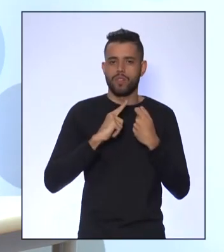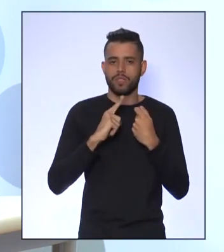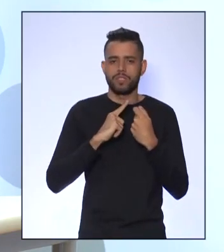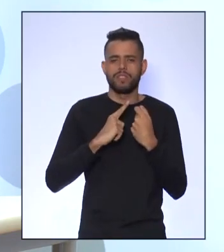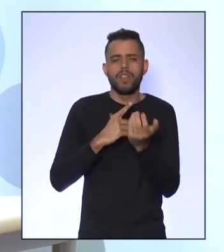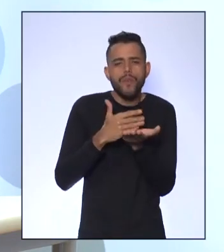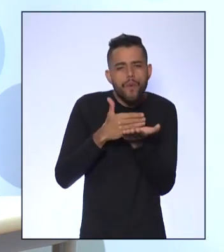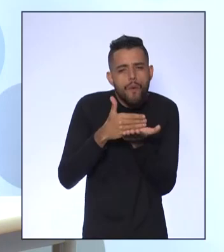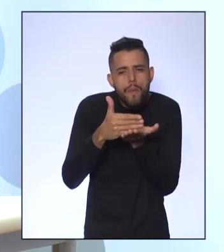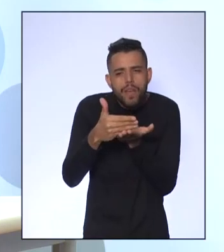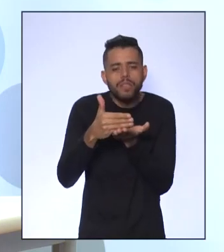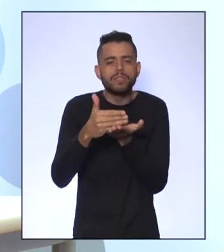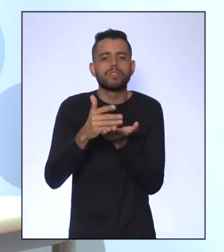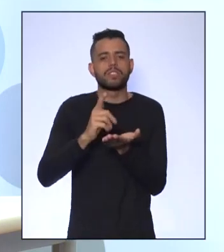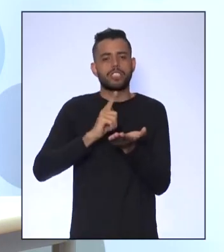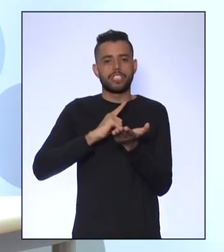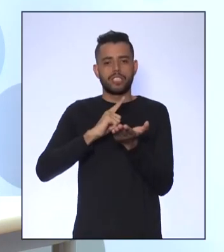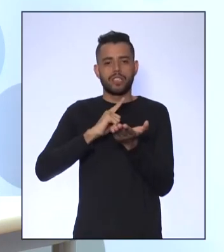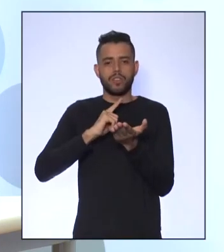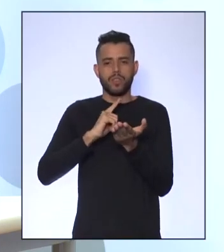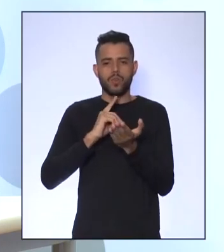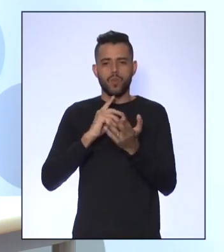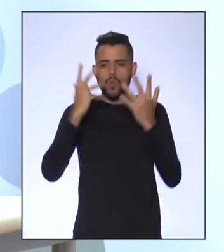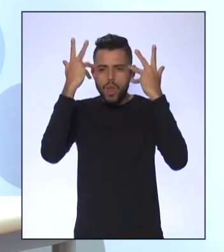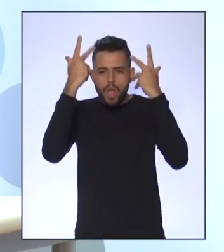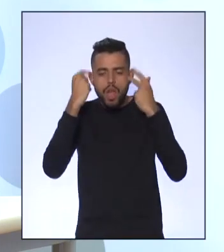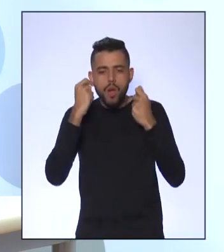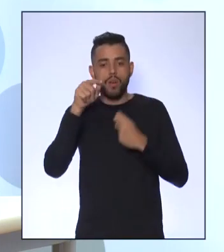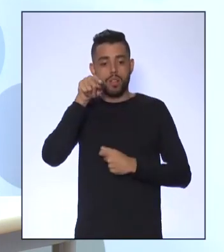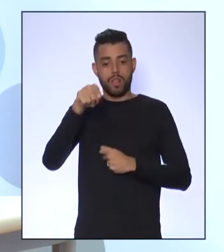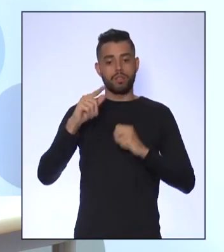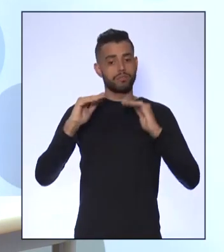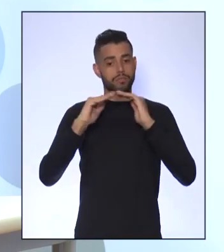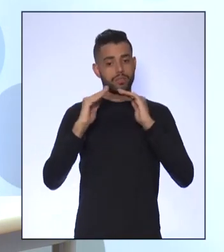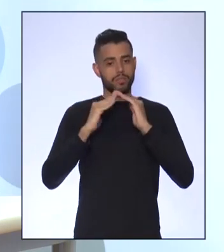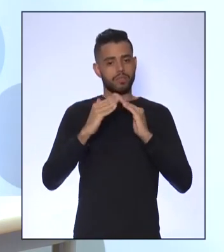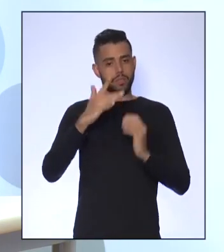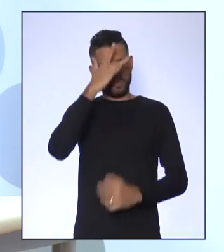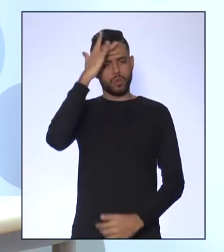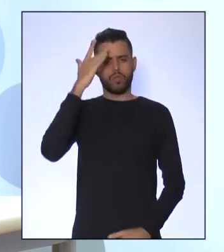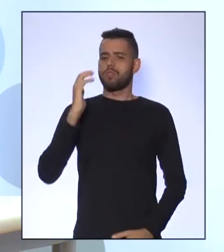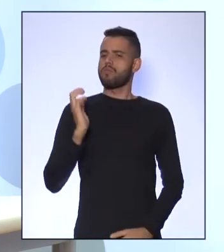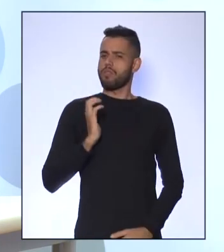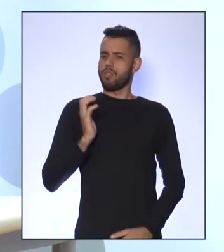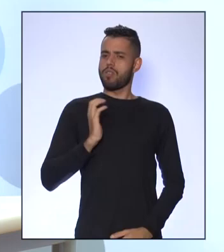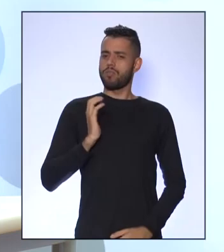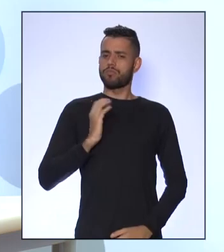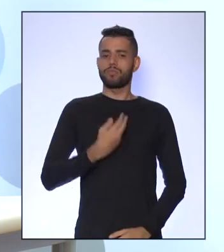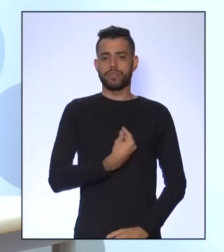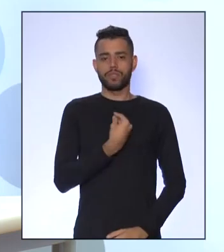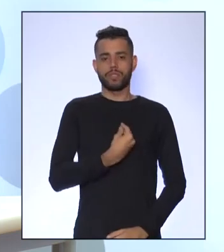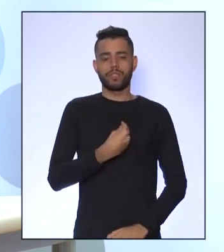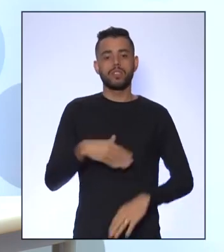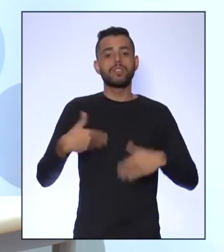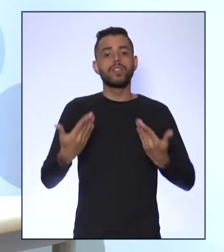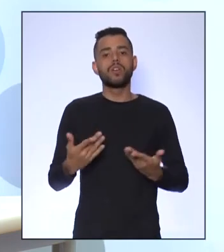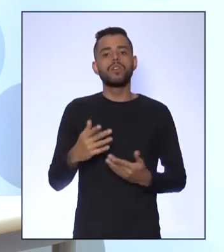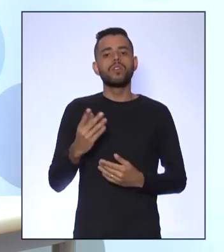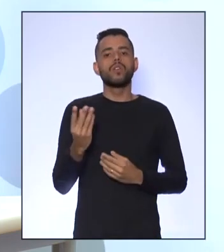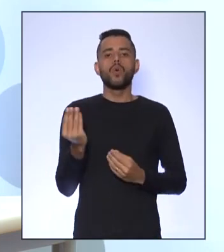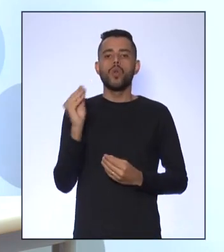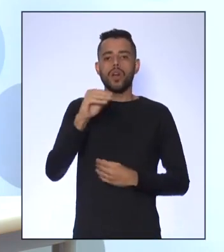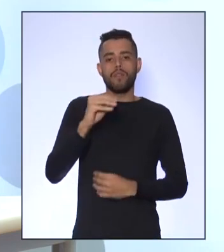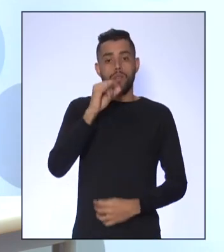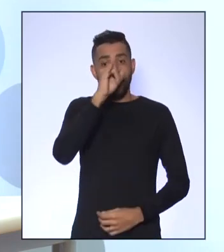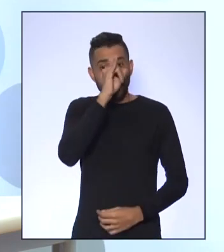início da casa, na frente da casa, marcando que ali existia um nobre, um aristocrata. E lá na Cabeça do Porco, eles começaram a colocar uma cabeça